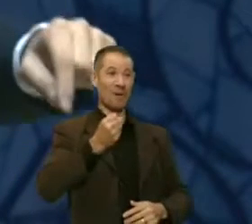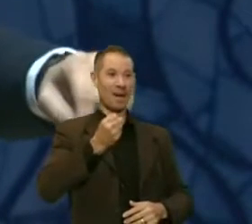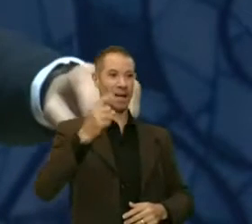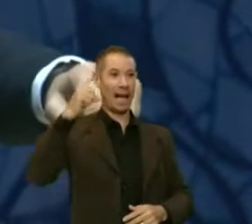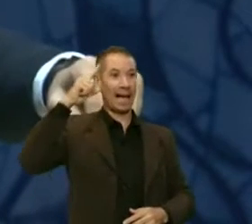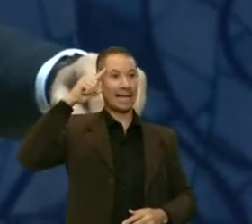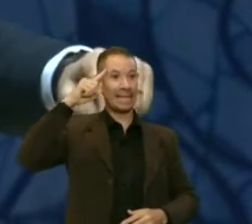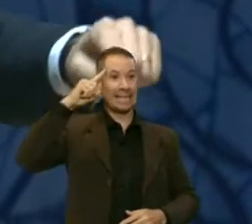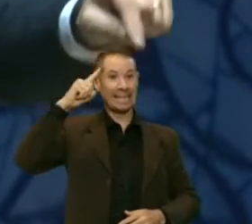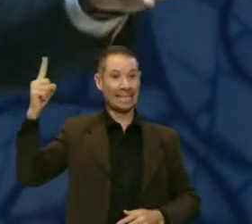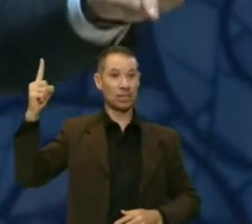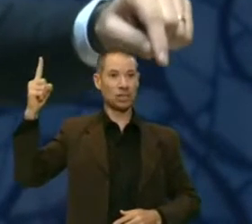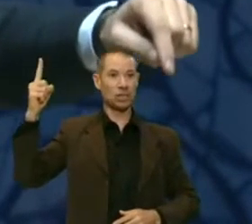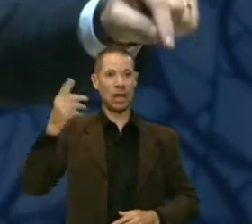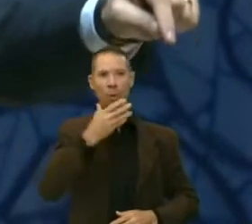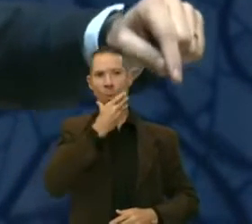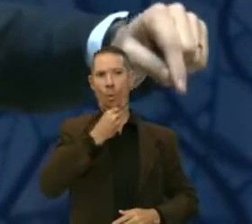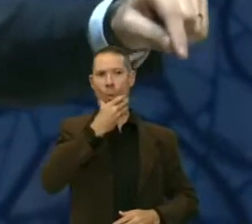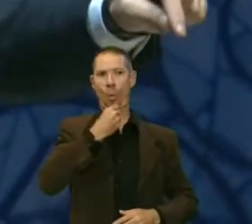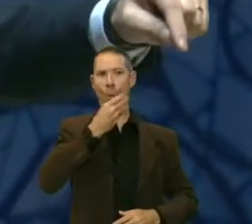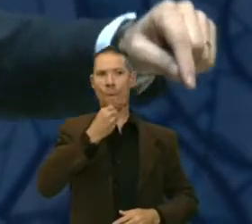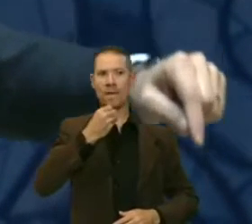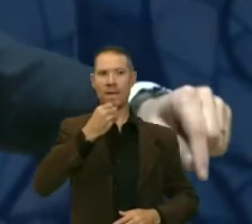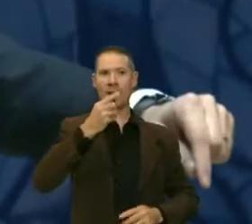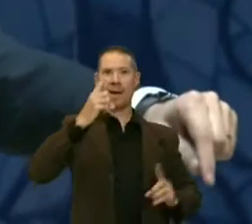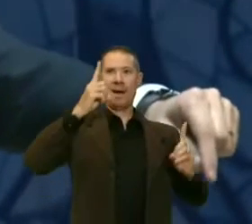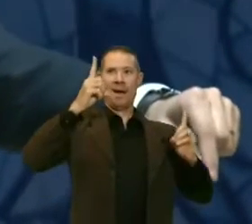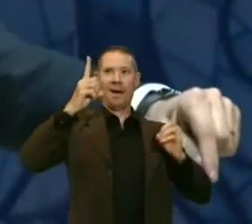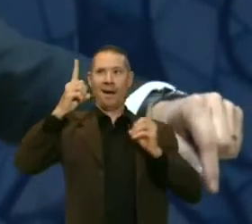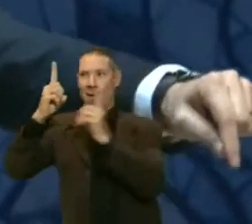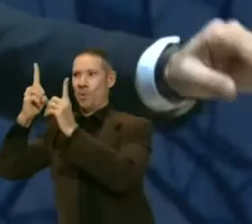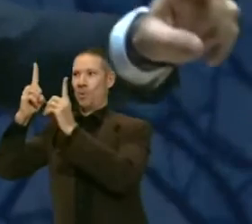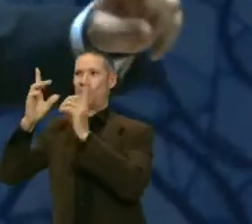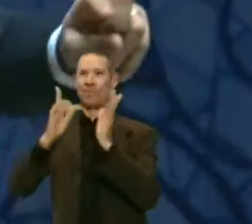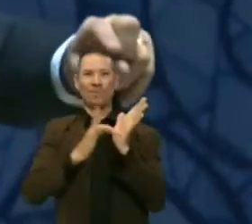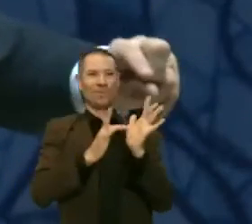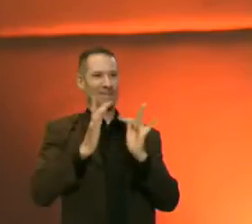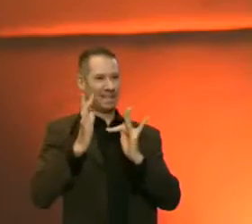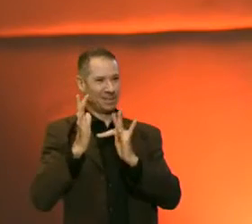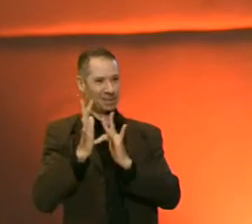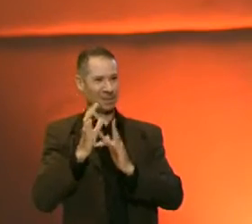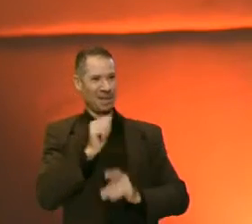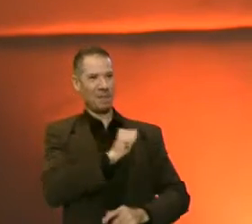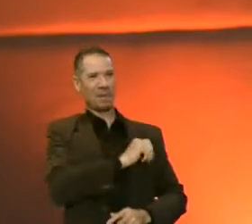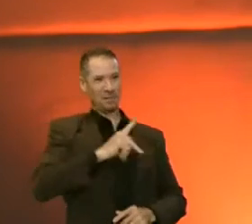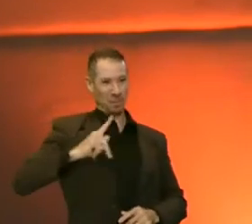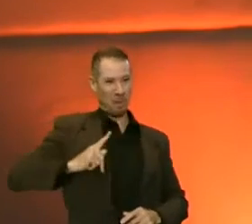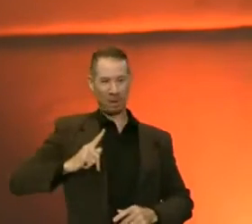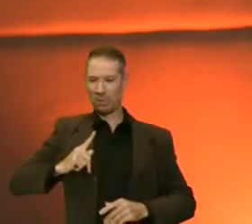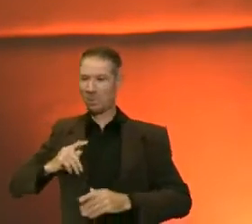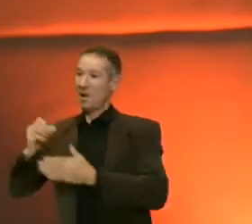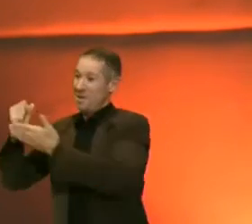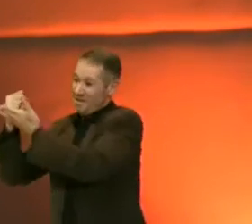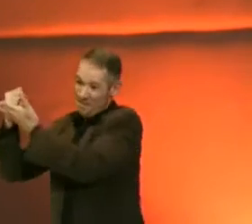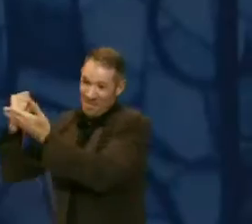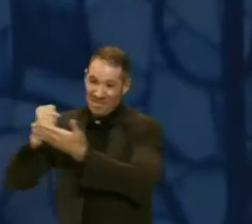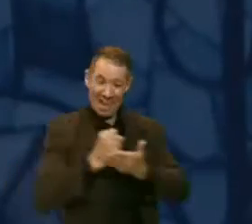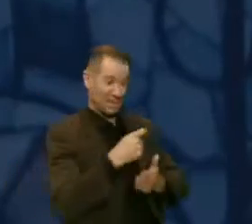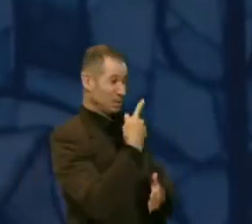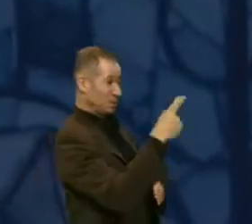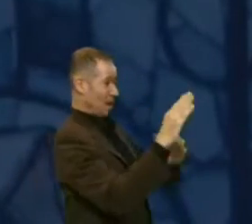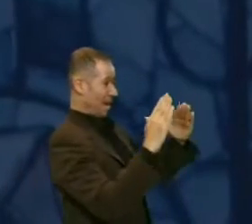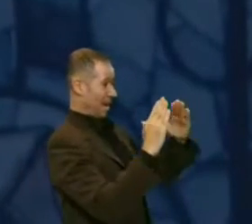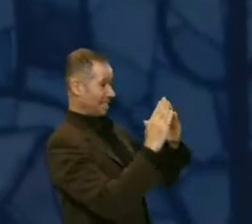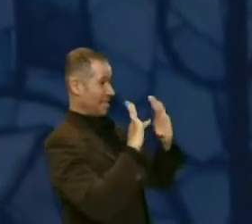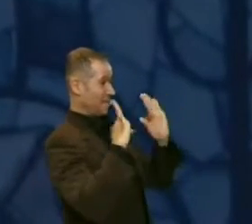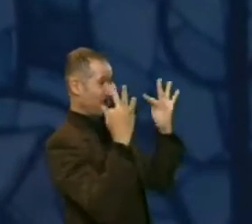Naquele dia, aquele carcereiro tem um encontro com Jesus. Ele leva o apóstolo Paulo para sua casa, e a sua família